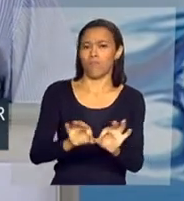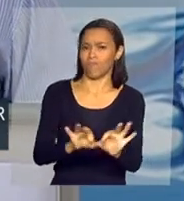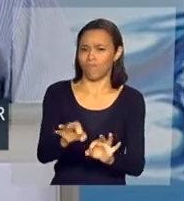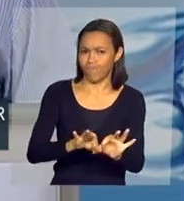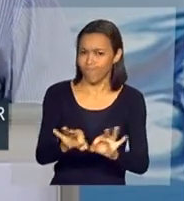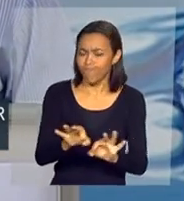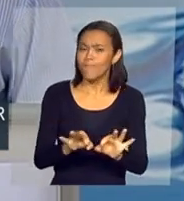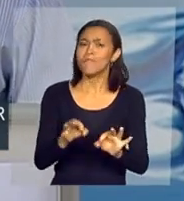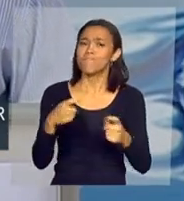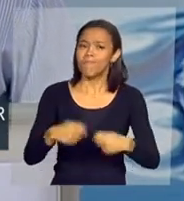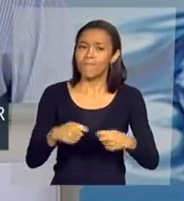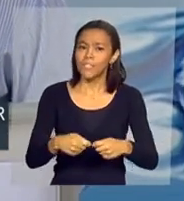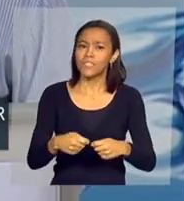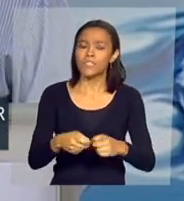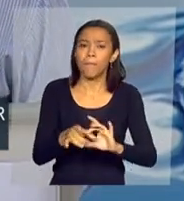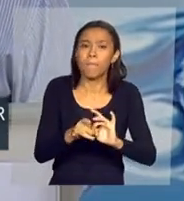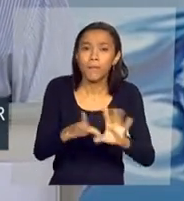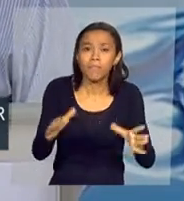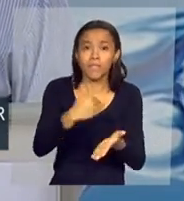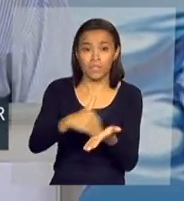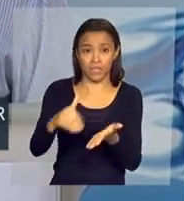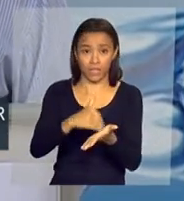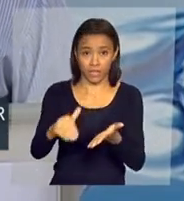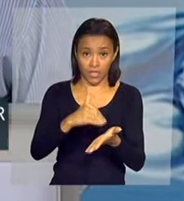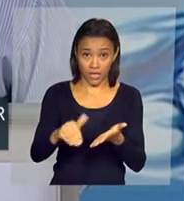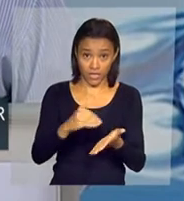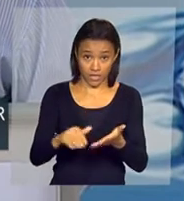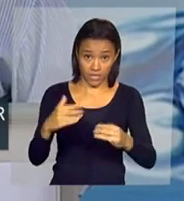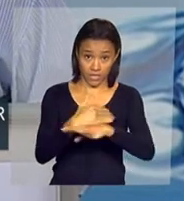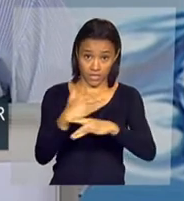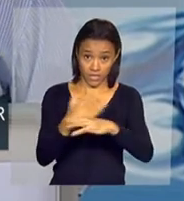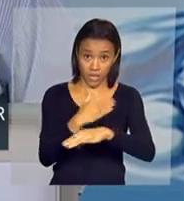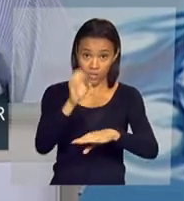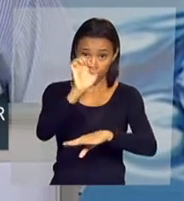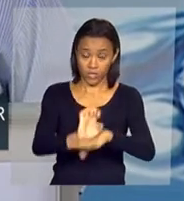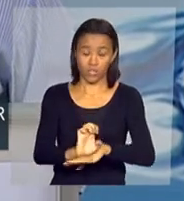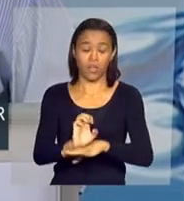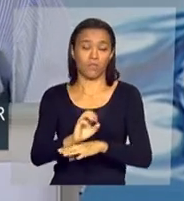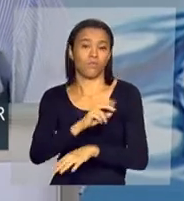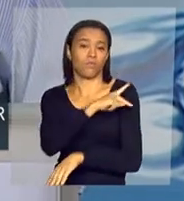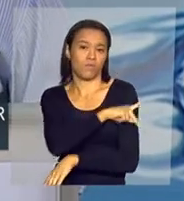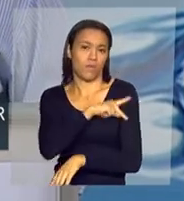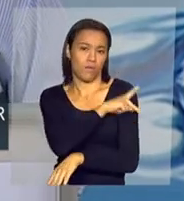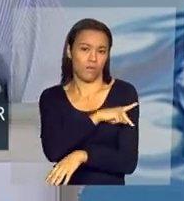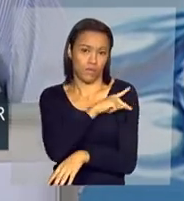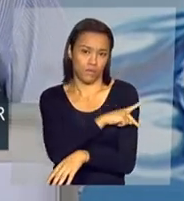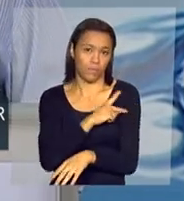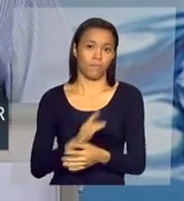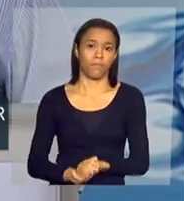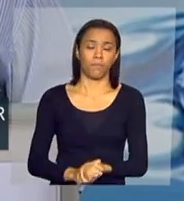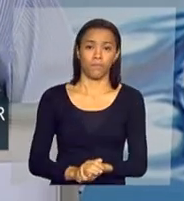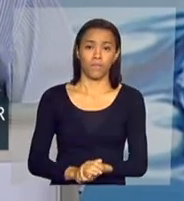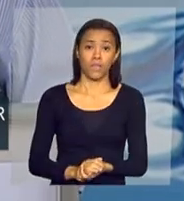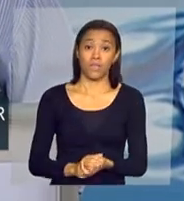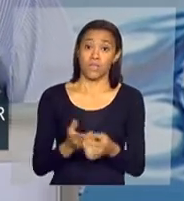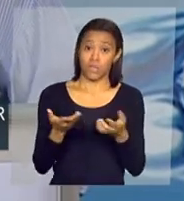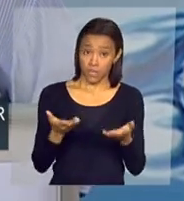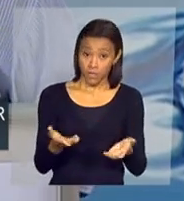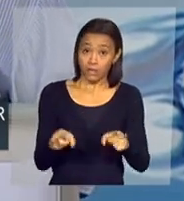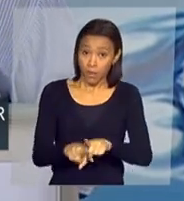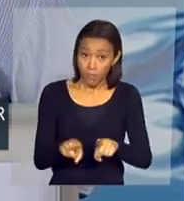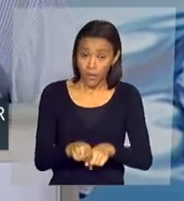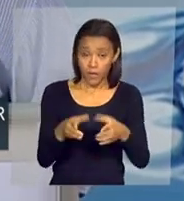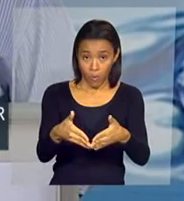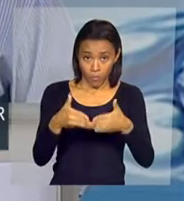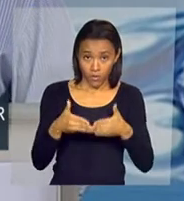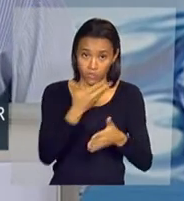ser executada pela Secretaria da Cidade do Estado do Piauí. Ocasião em que eu apelo ao